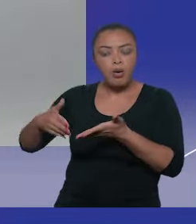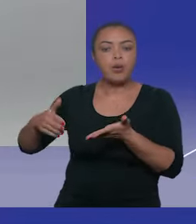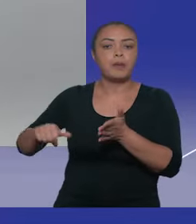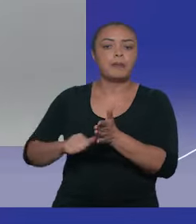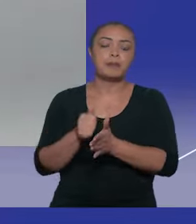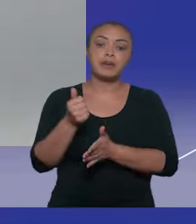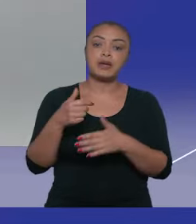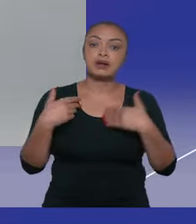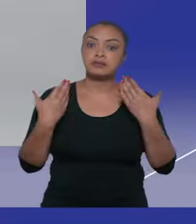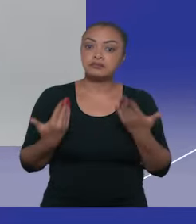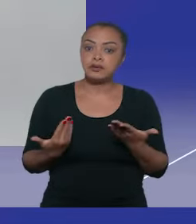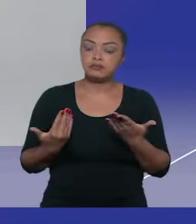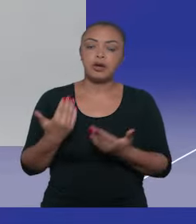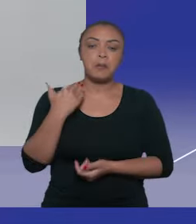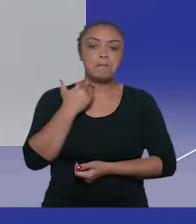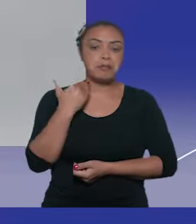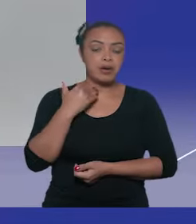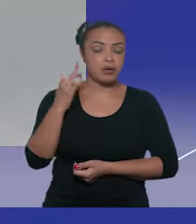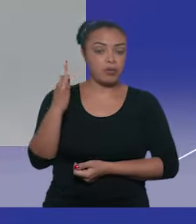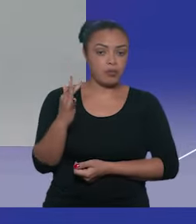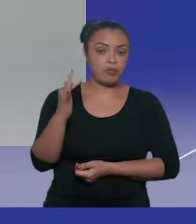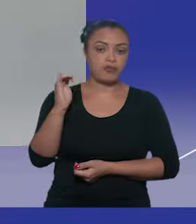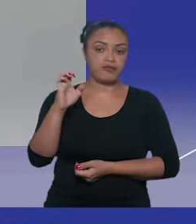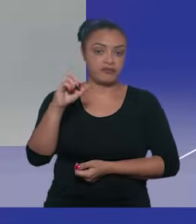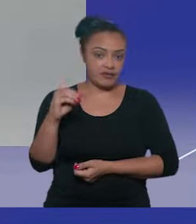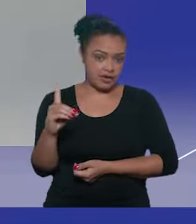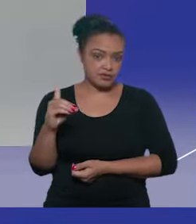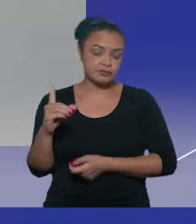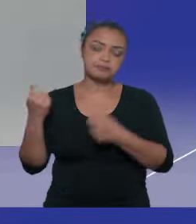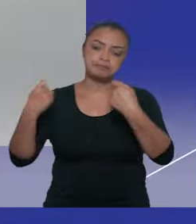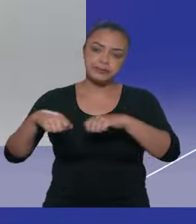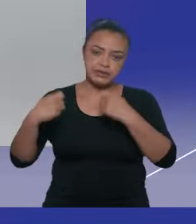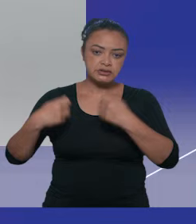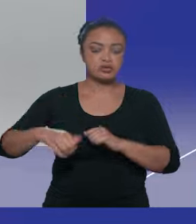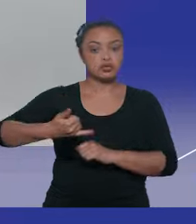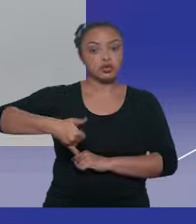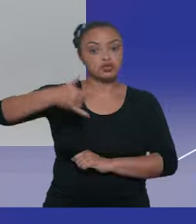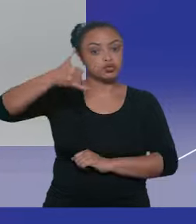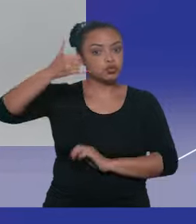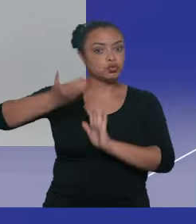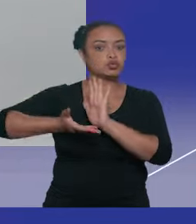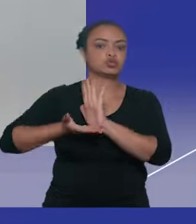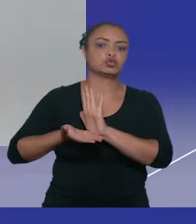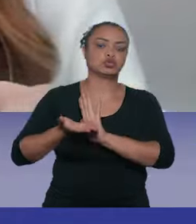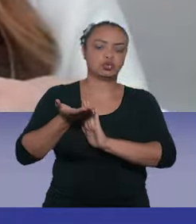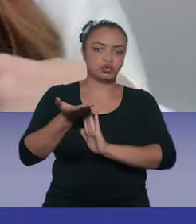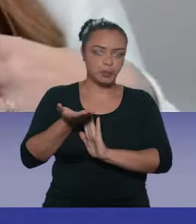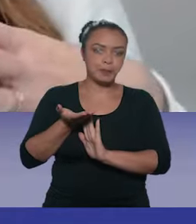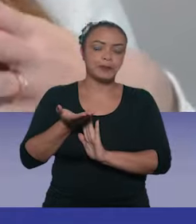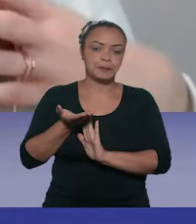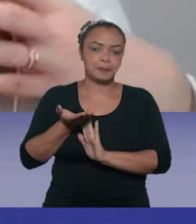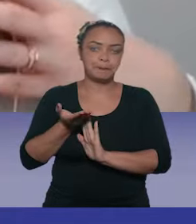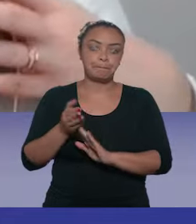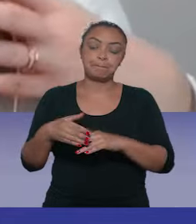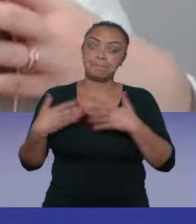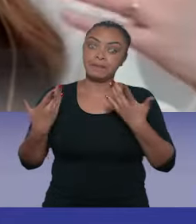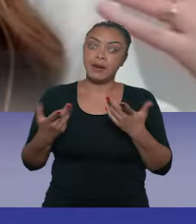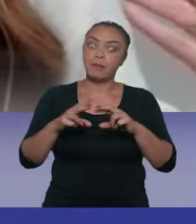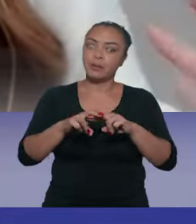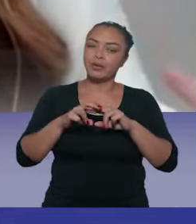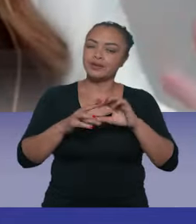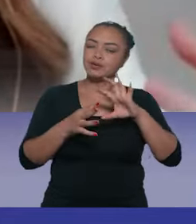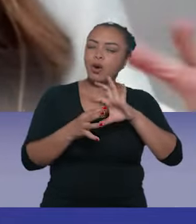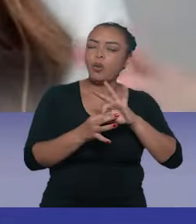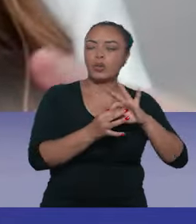inflação muito alta e, como você comentou, o Fed, né, teve que reagir, teve que subir taxas de juros. Então, Sim. acho que isso dá um pouco